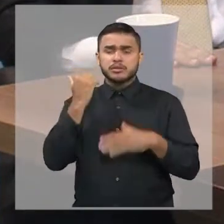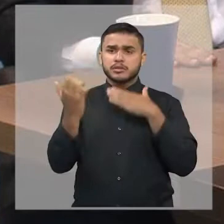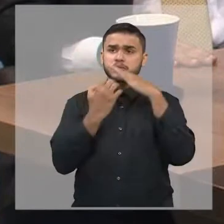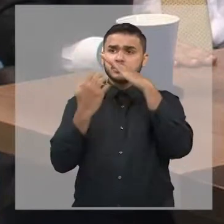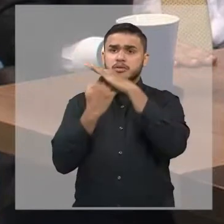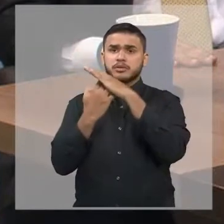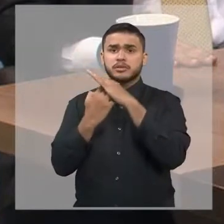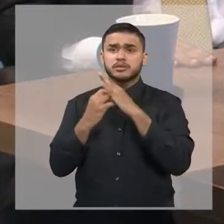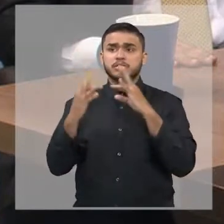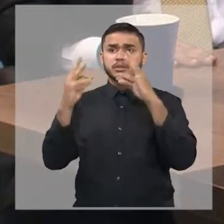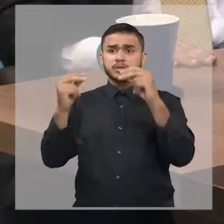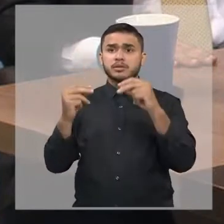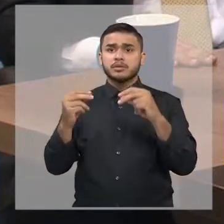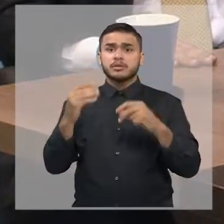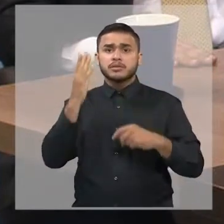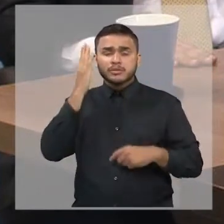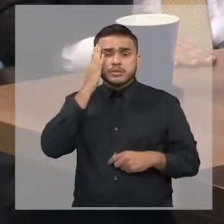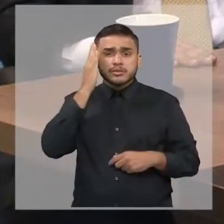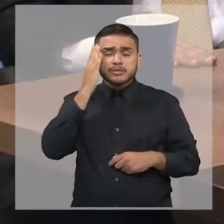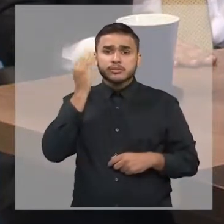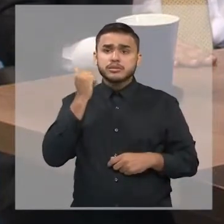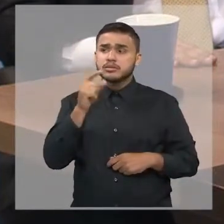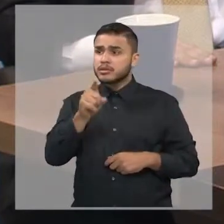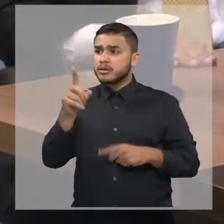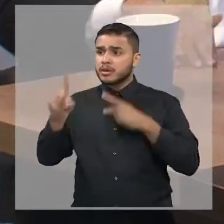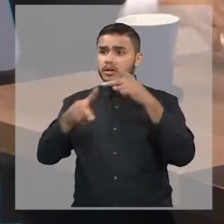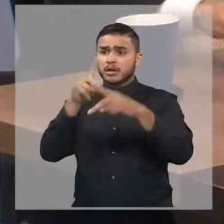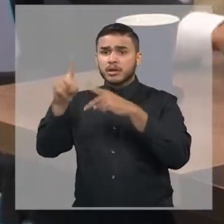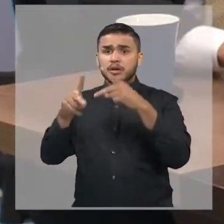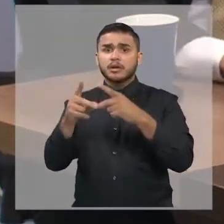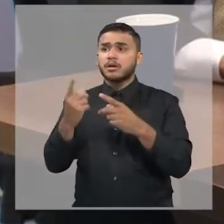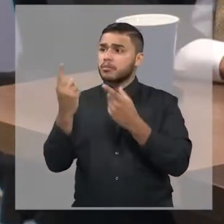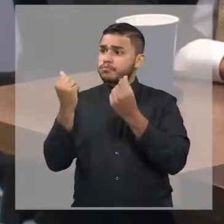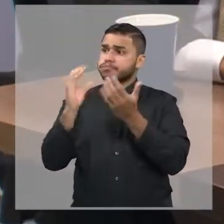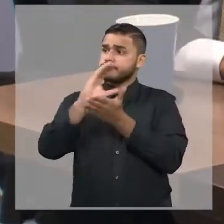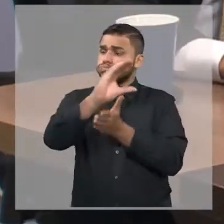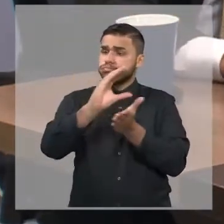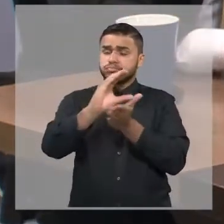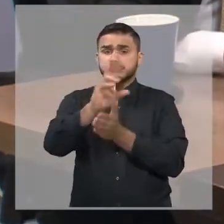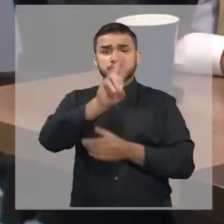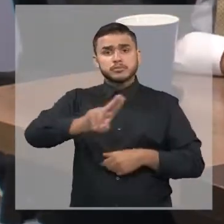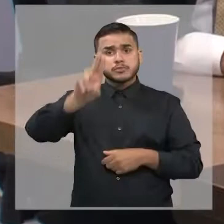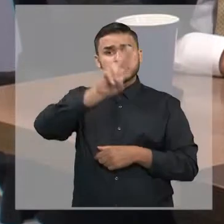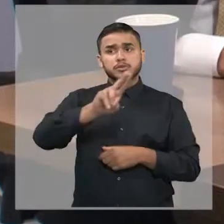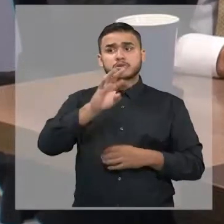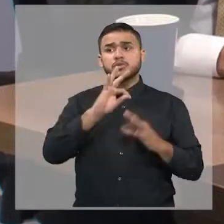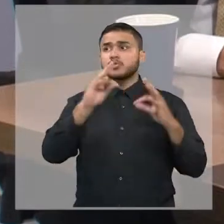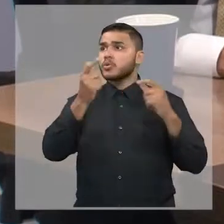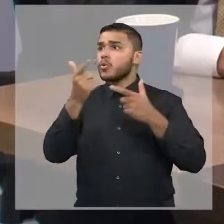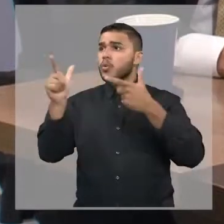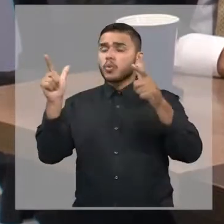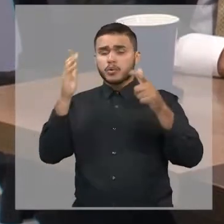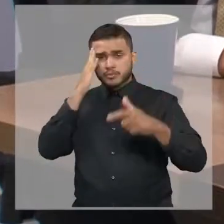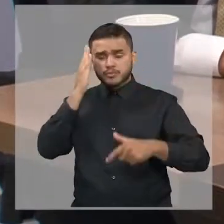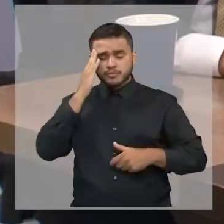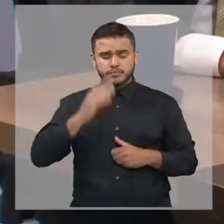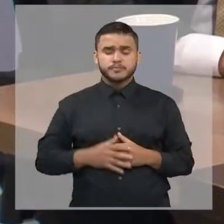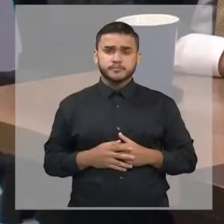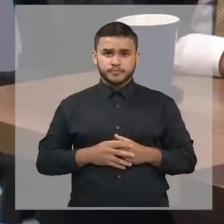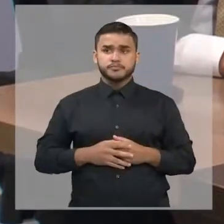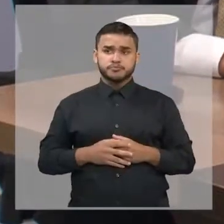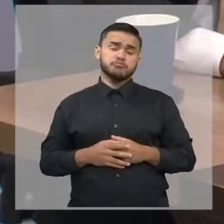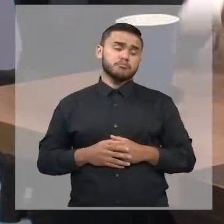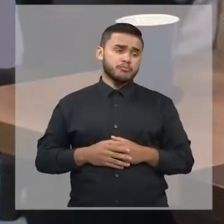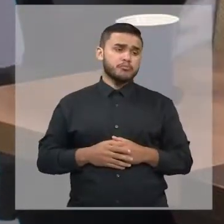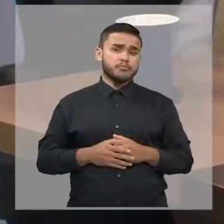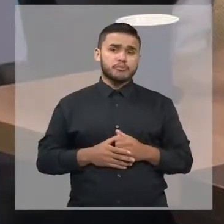do tamanho do trilhão do Paulo Guedes, é o povo que sustenta. Os verdade. dois lados, tanto a universidade quanto essas Não é organizações. razoável, professor Rômulo. porque